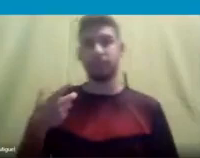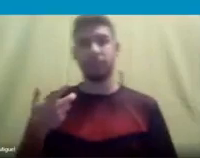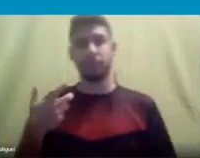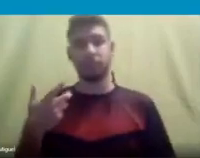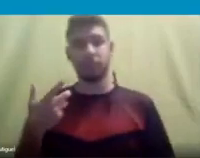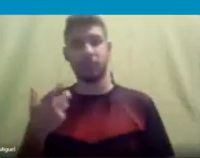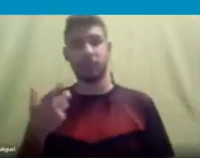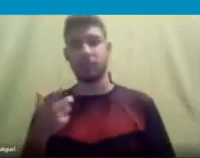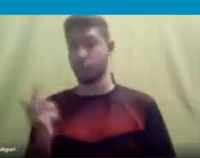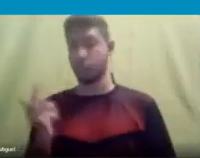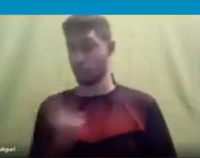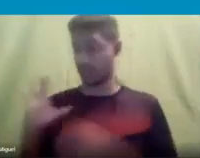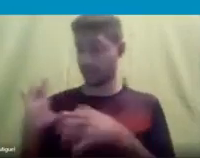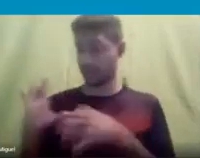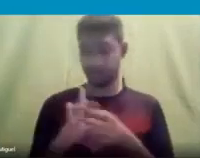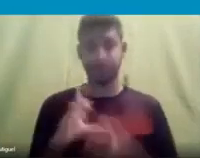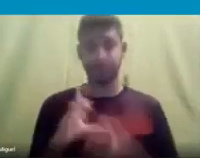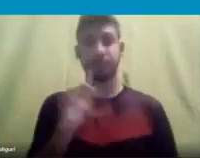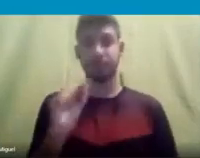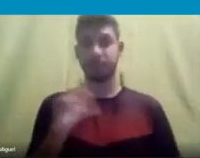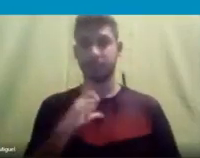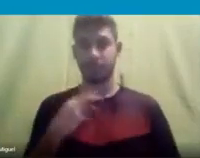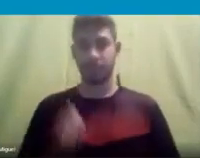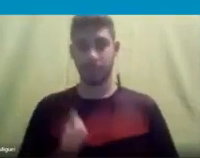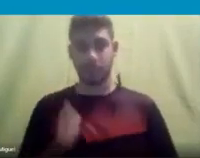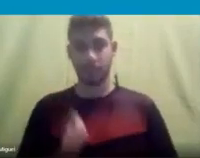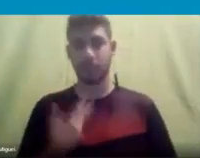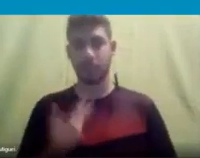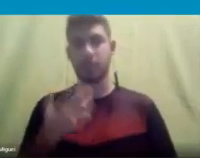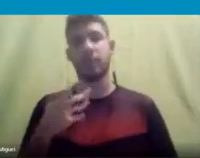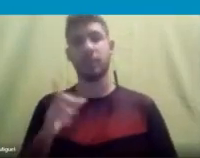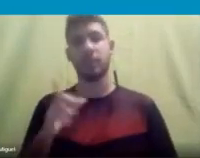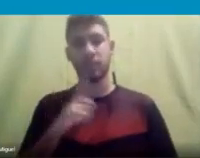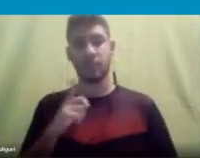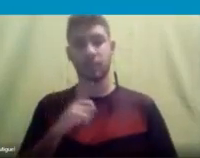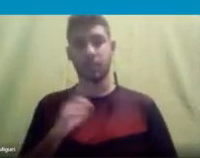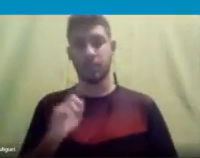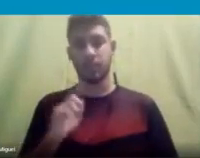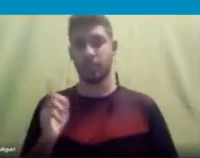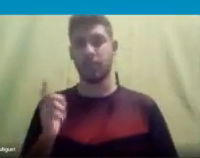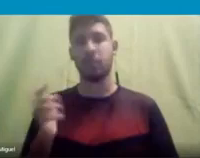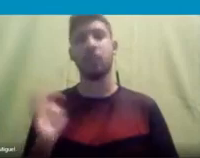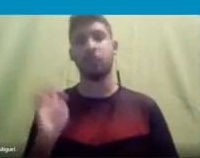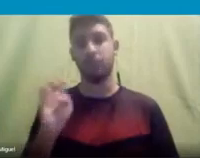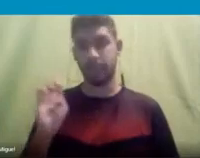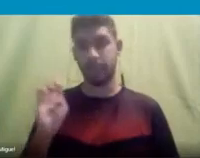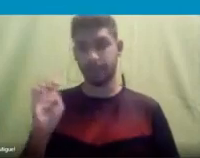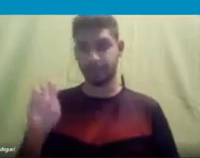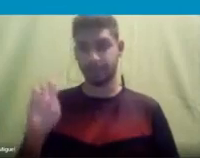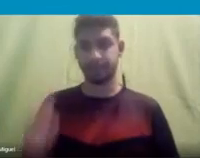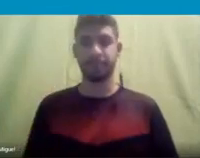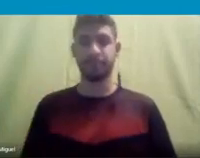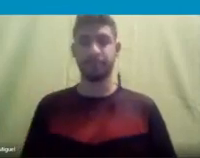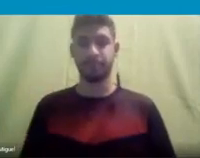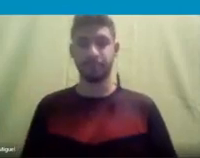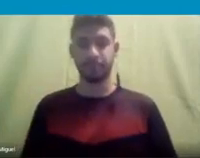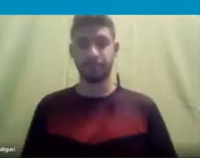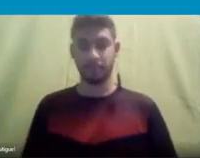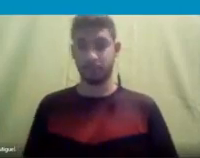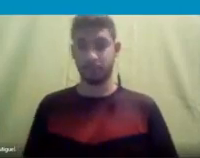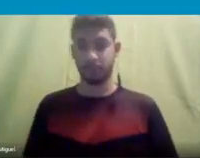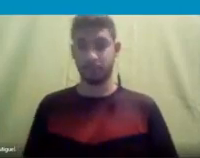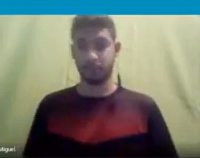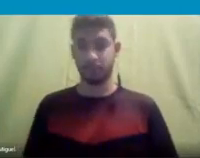e os homossexuais. Né? Você ser um homossexual negro, uma